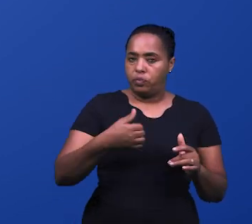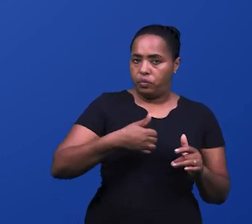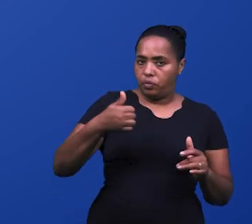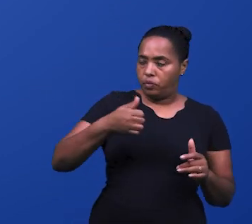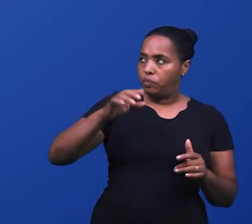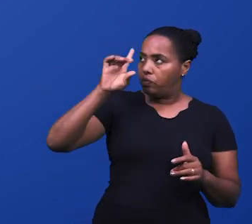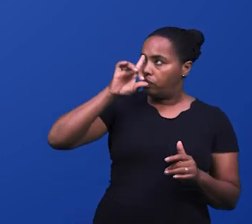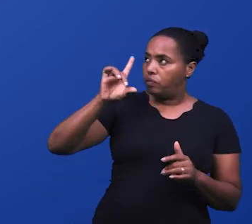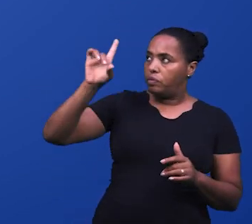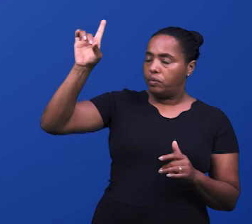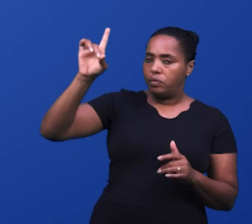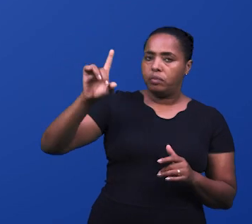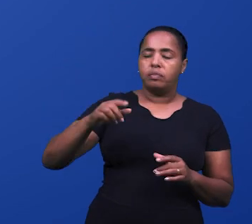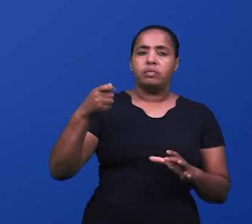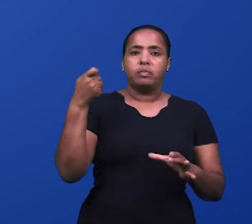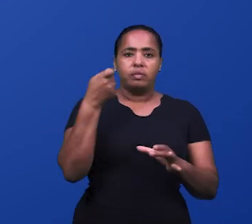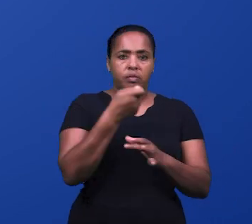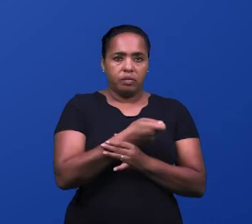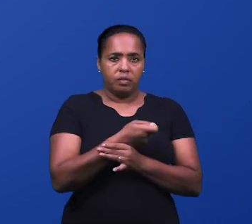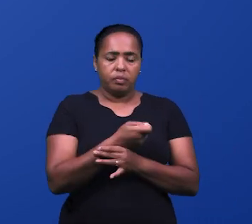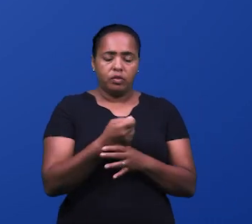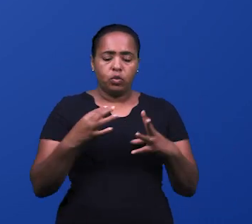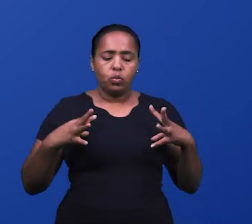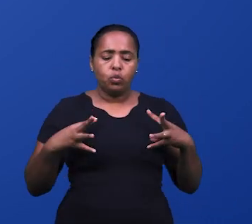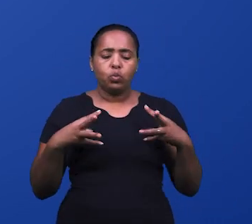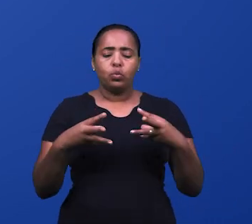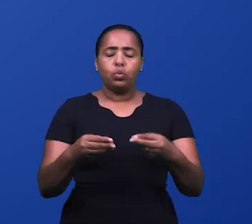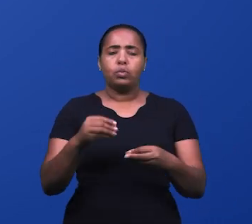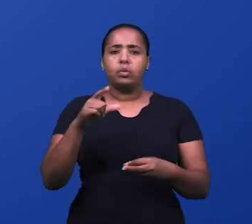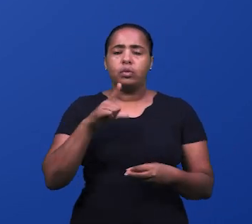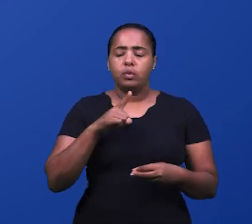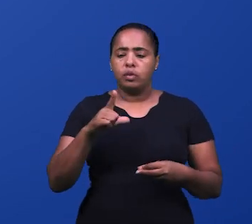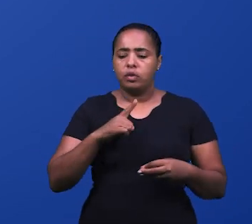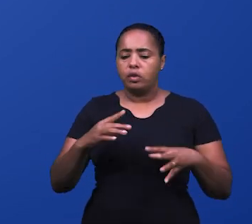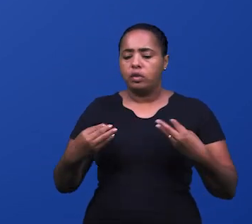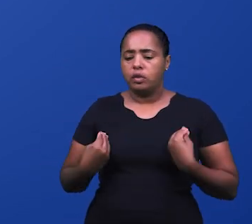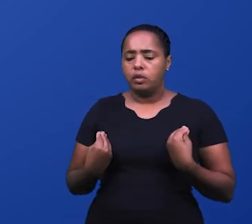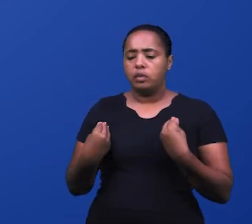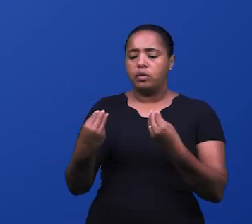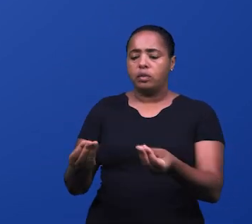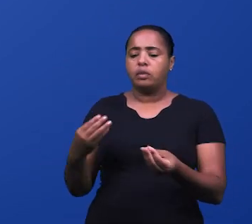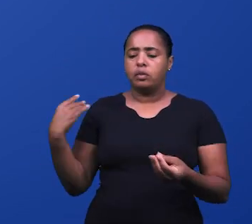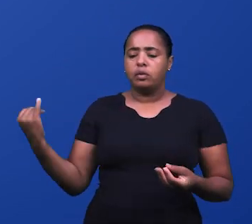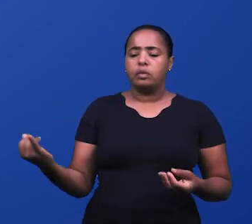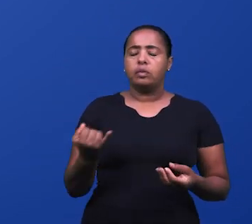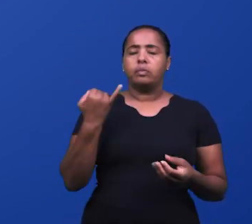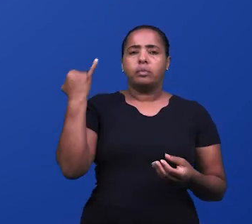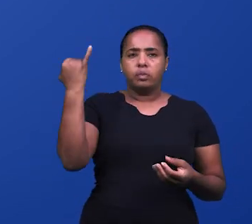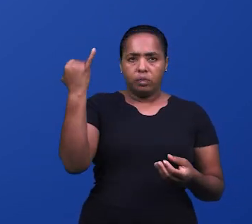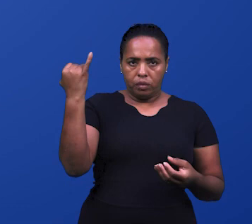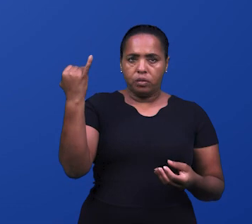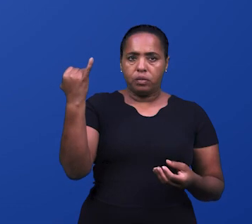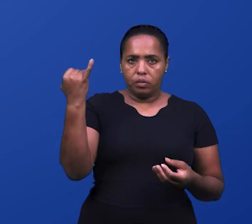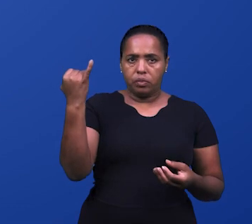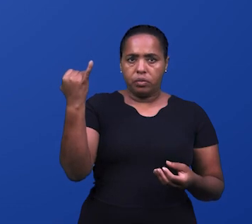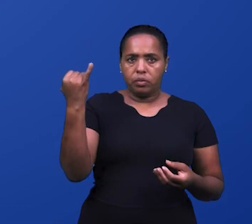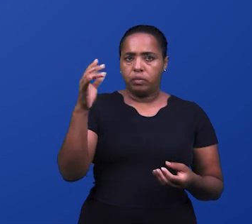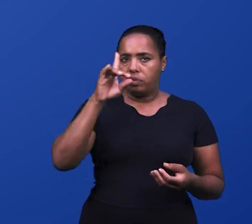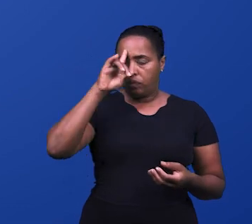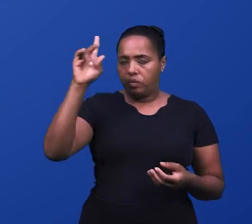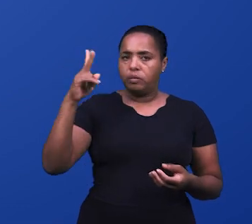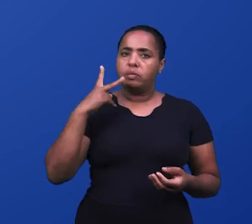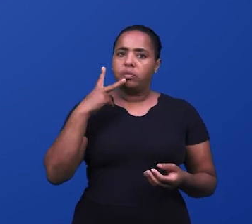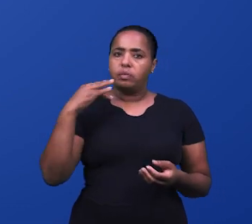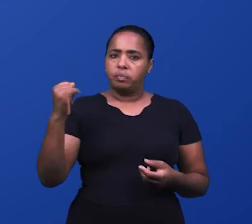Deus. Abraão, ele entregou tudo que ele tinha de mais importante para ele. Deus